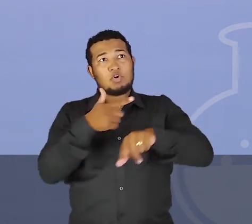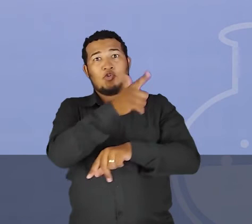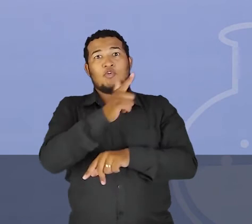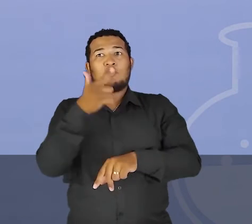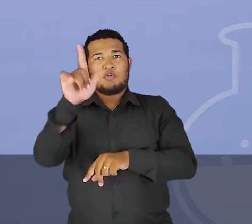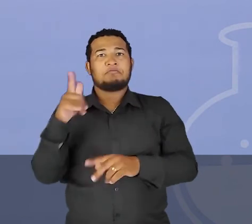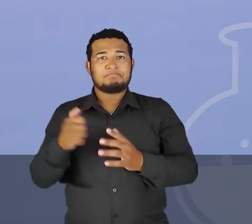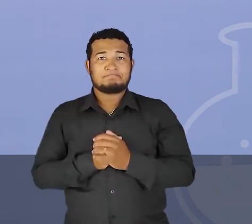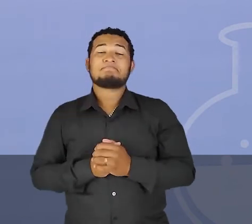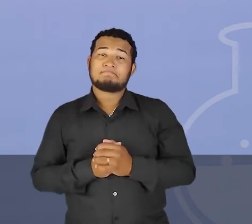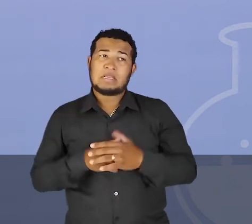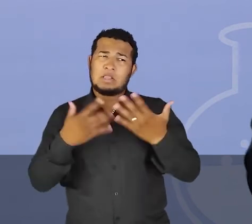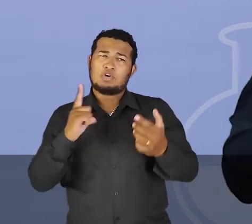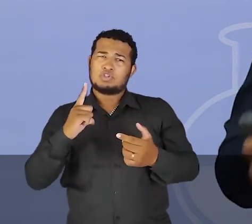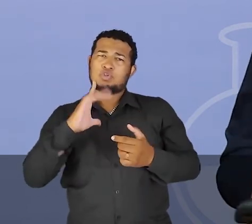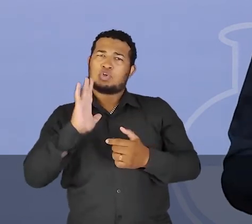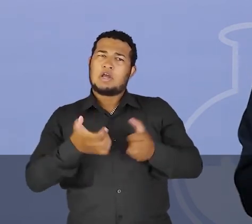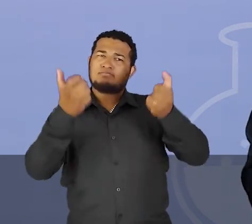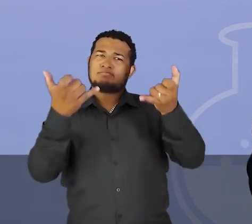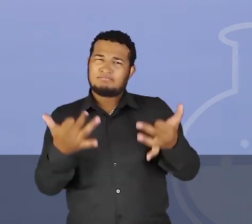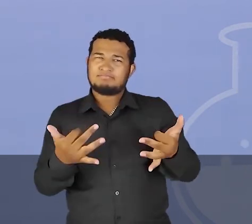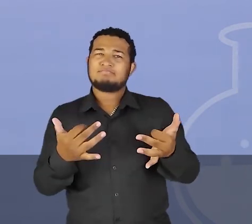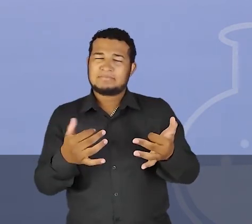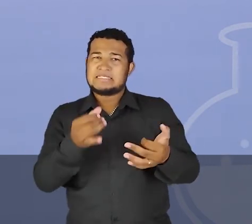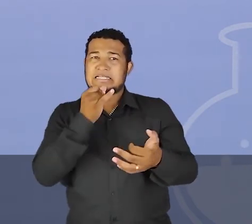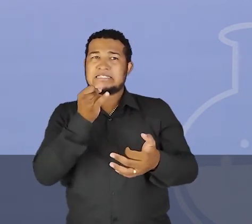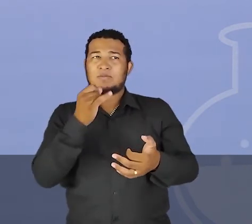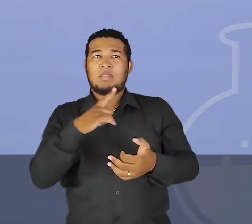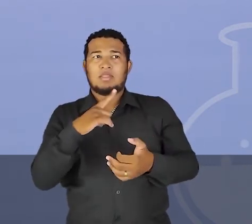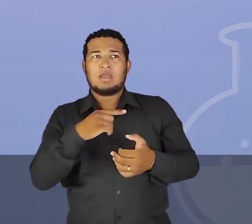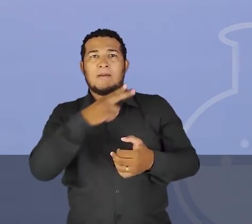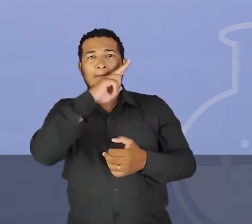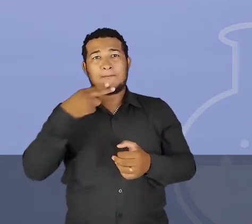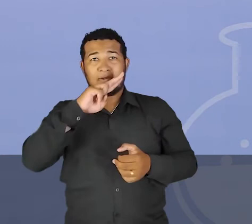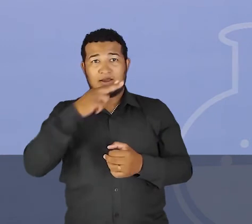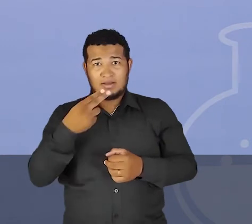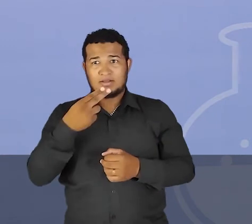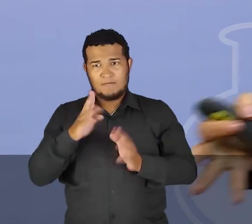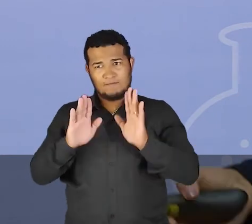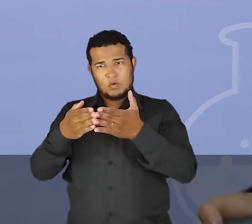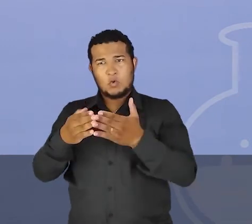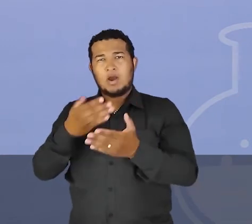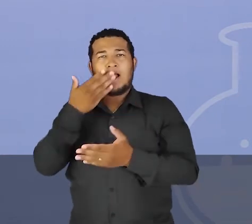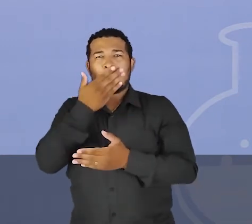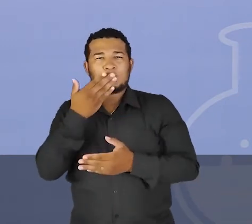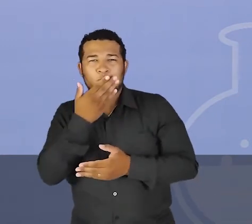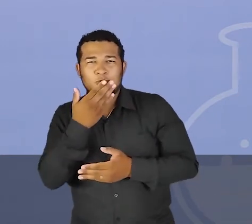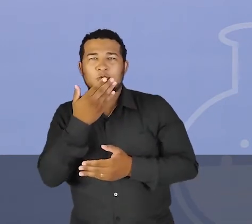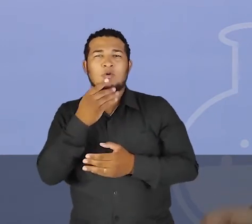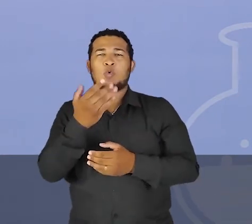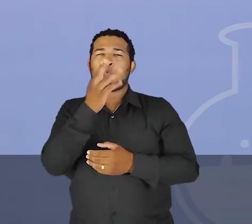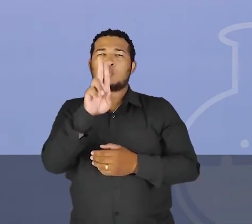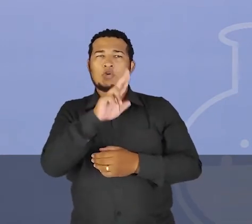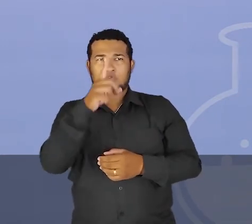Então, no caso, como eu citei, né, a gente vai ter, por exemplo, a plantio de cana, não para fazer o açúcar, para